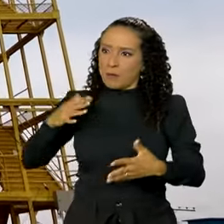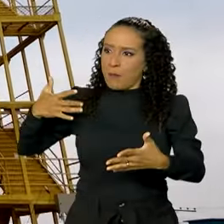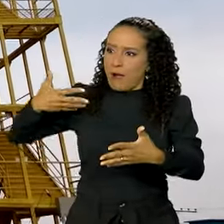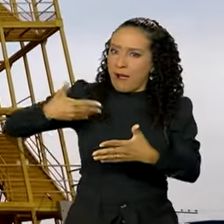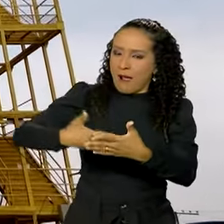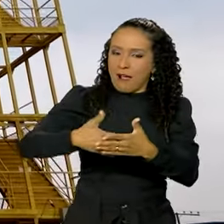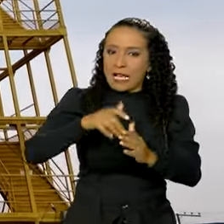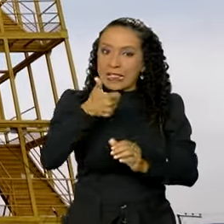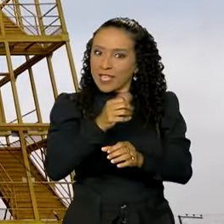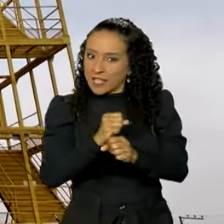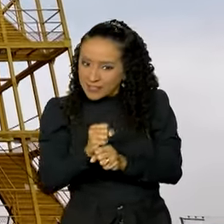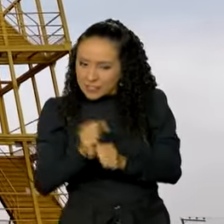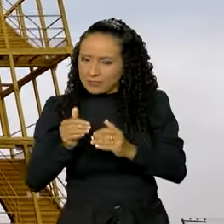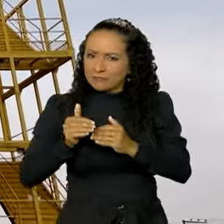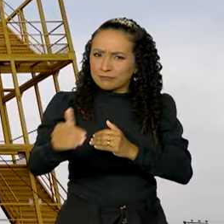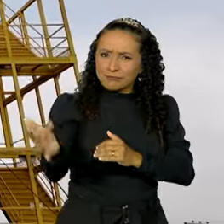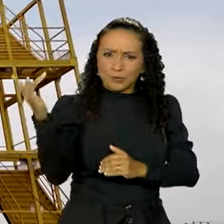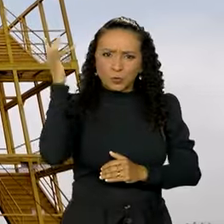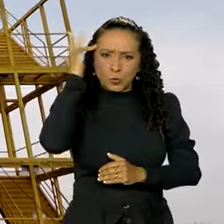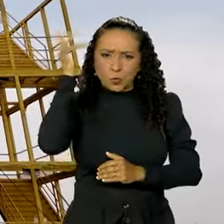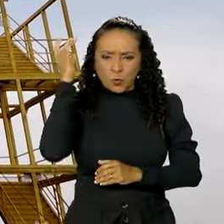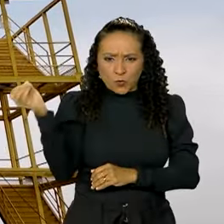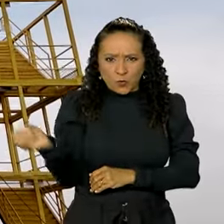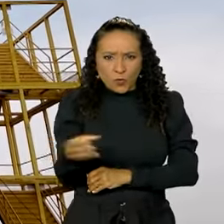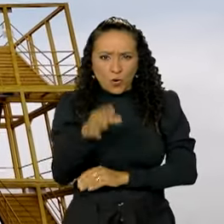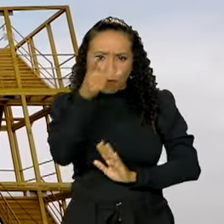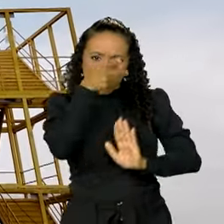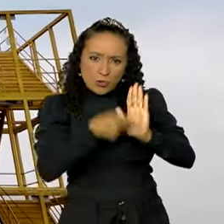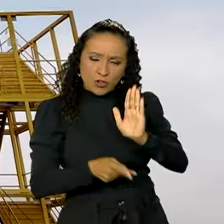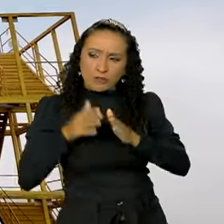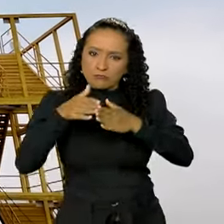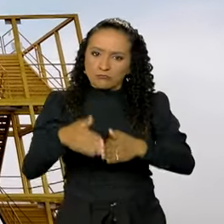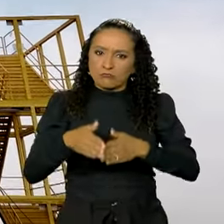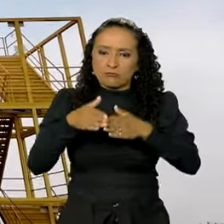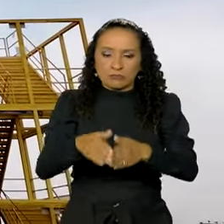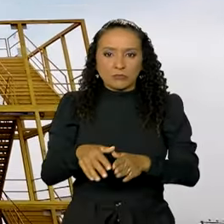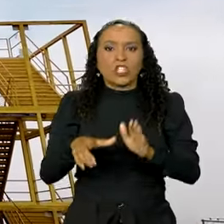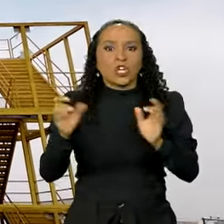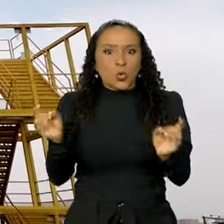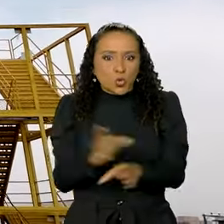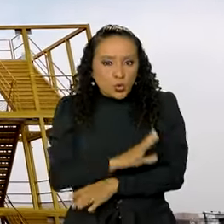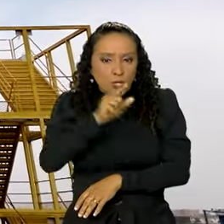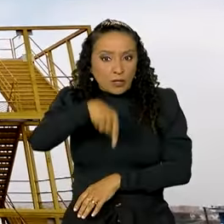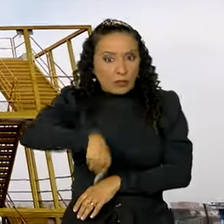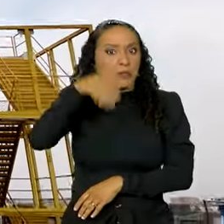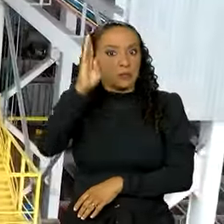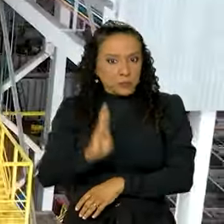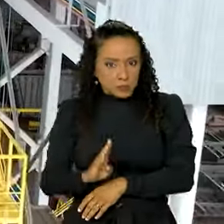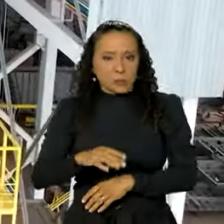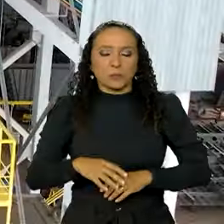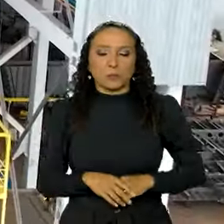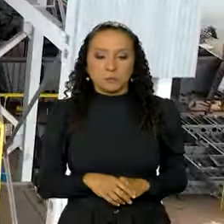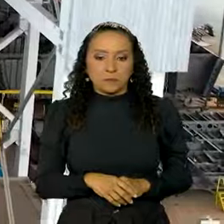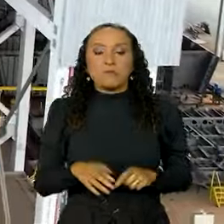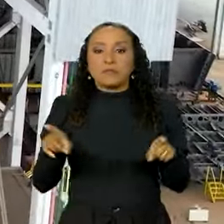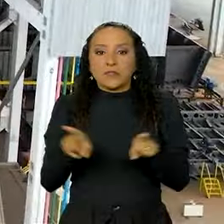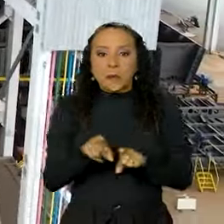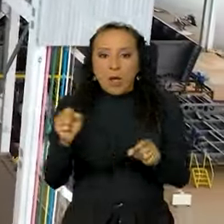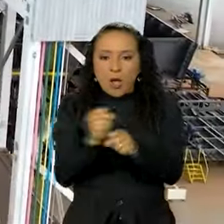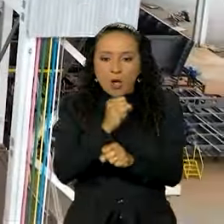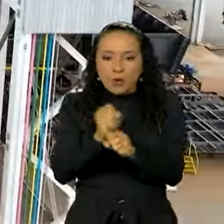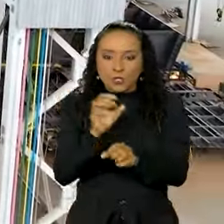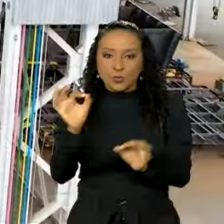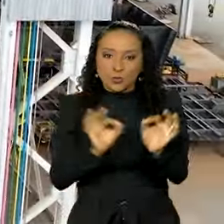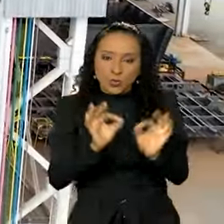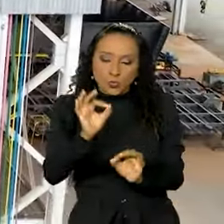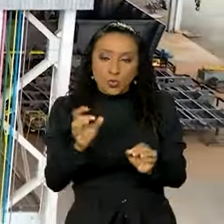desta década no mais moderno e inovador projeto naval já construído em solo brasileiro. E a construção do